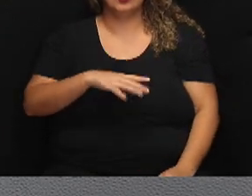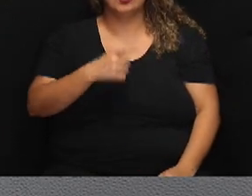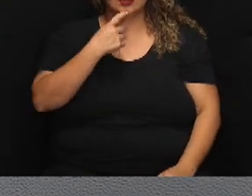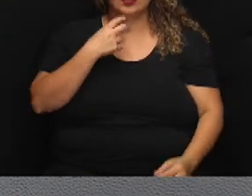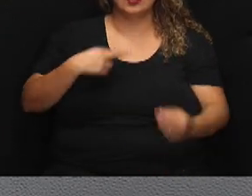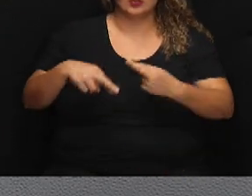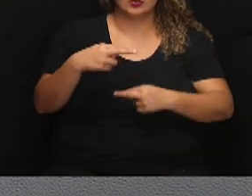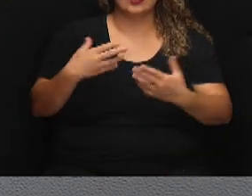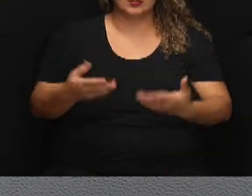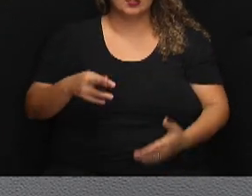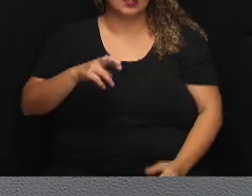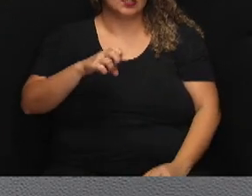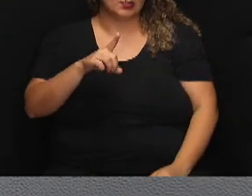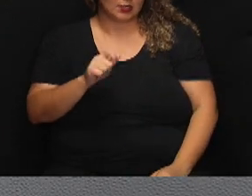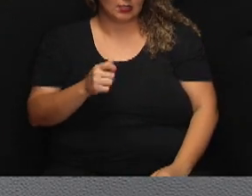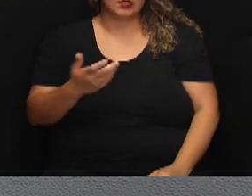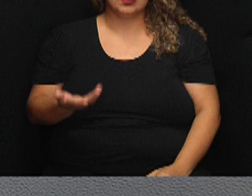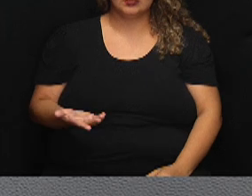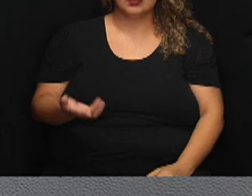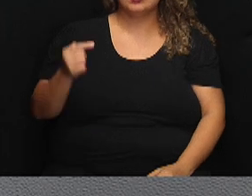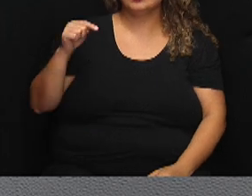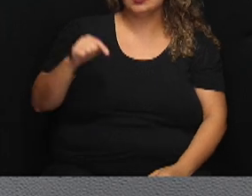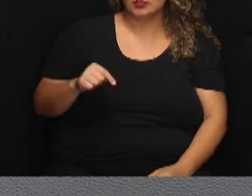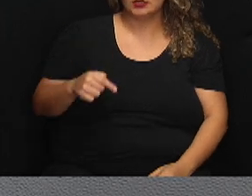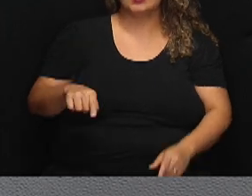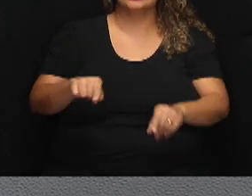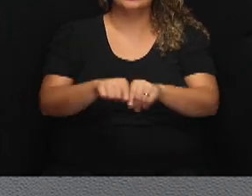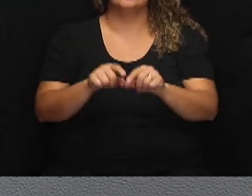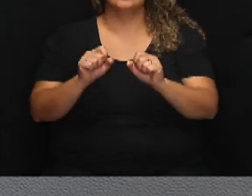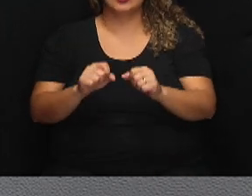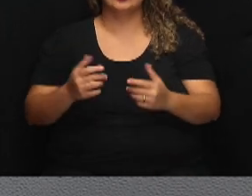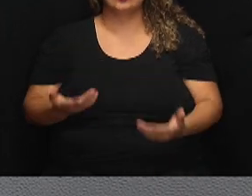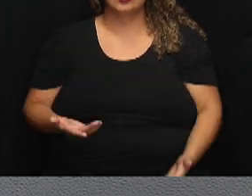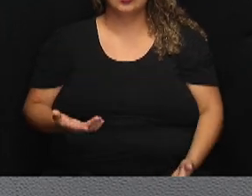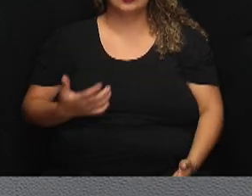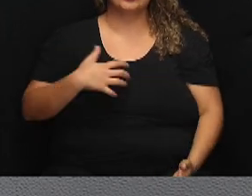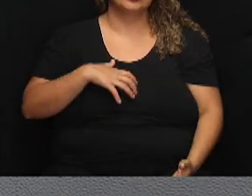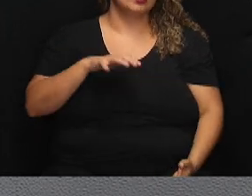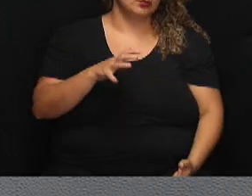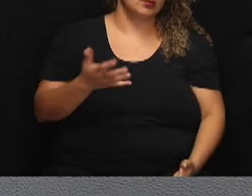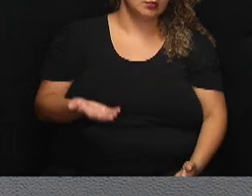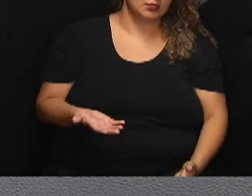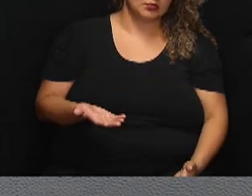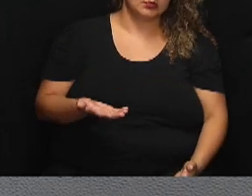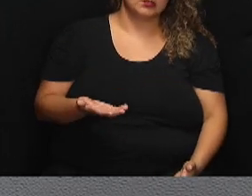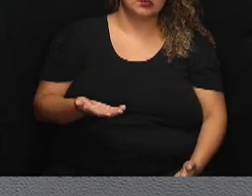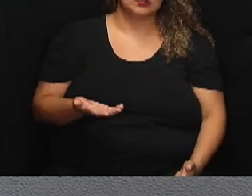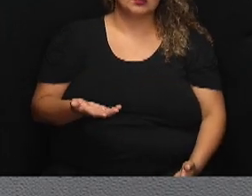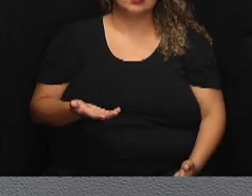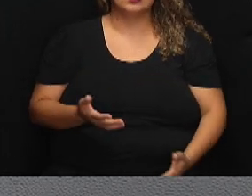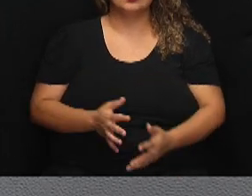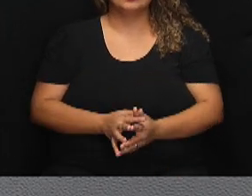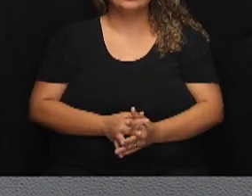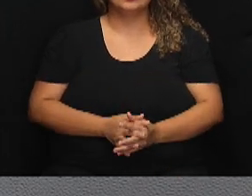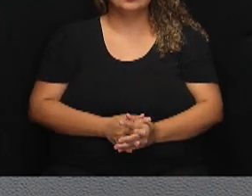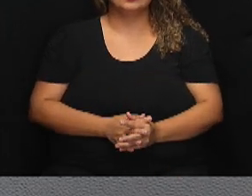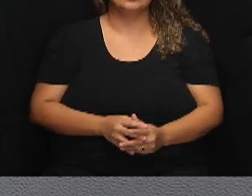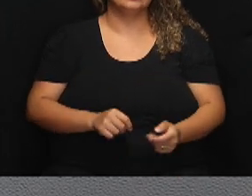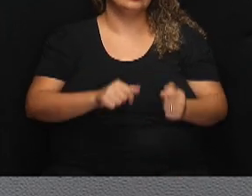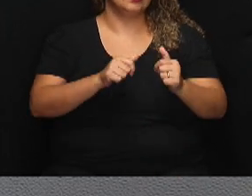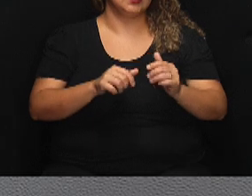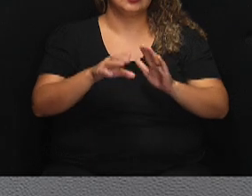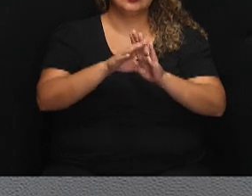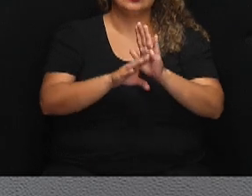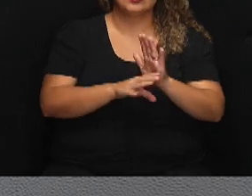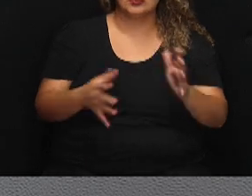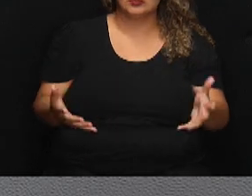relação a essa renda, né? E aí também poderiam, com isso, né, também se beneficiarem de um programa